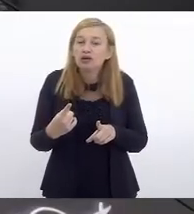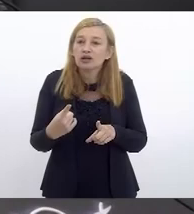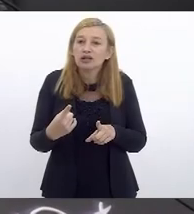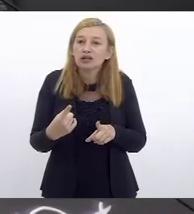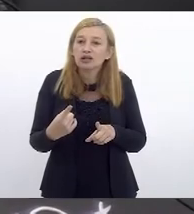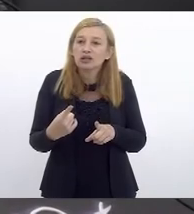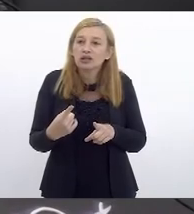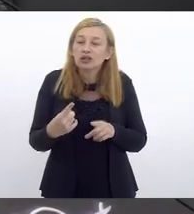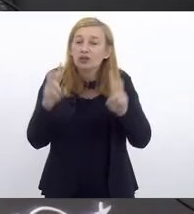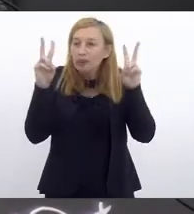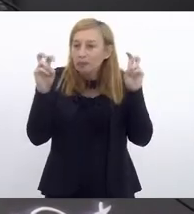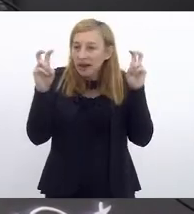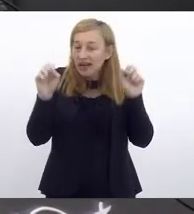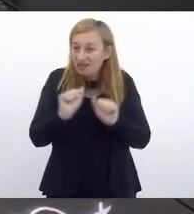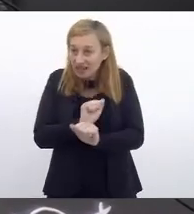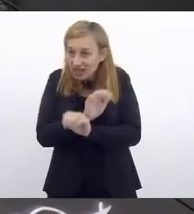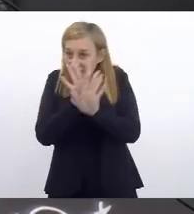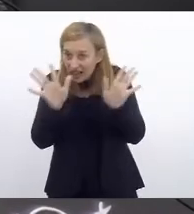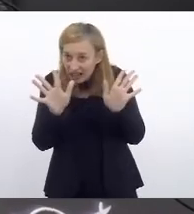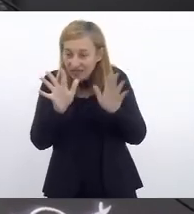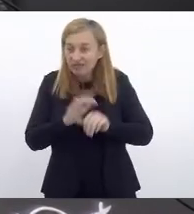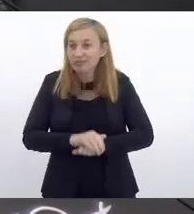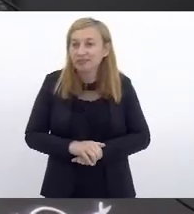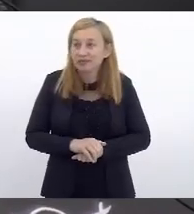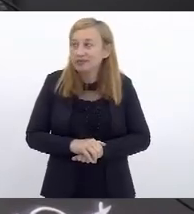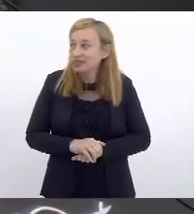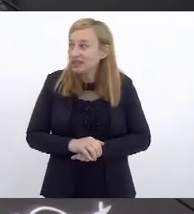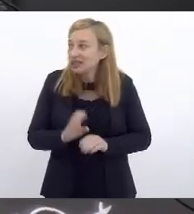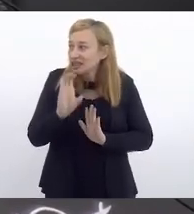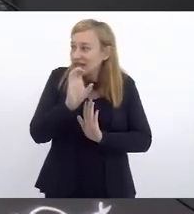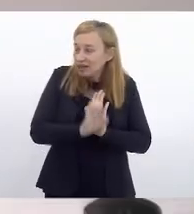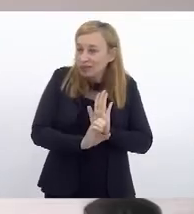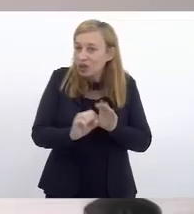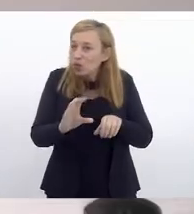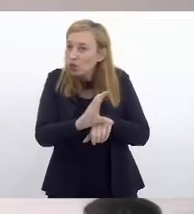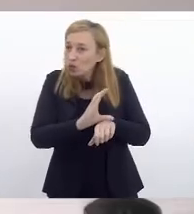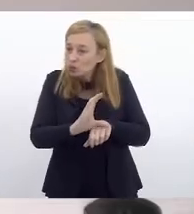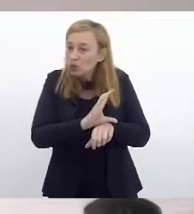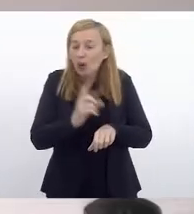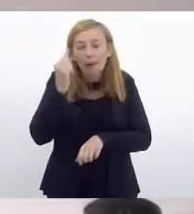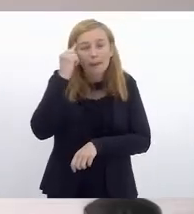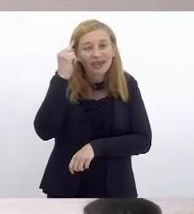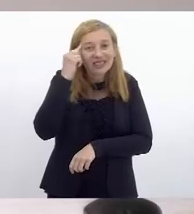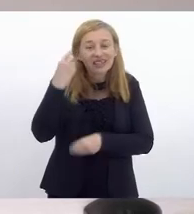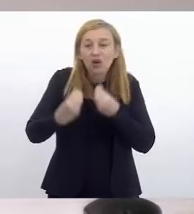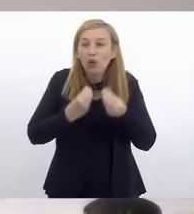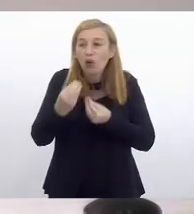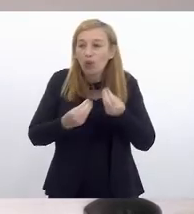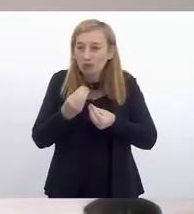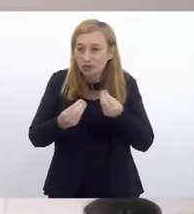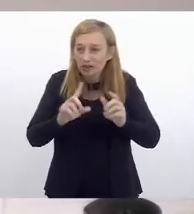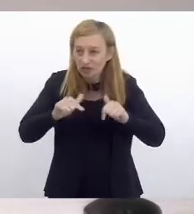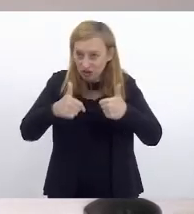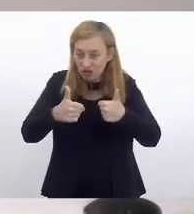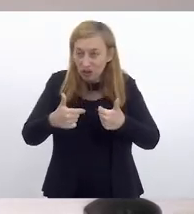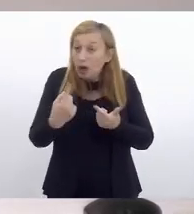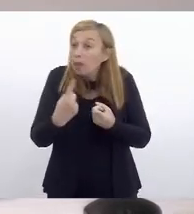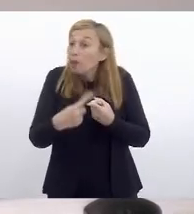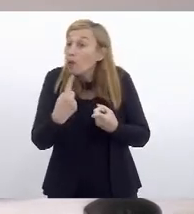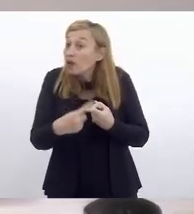um termo claro, né, que está na emenda constitucional. A gente tem que pensar como vai vencer. Porque